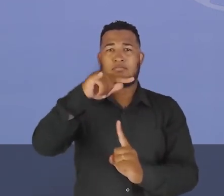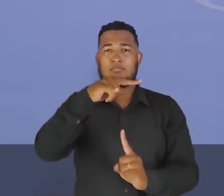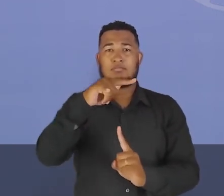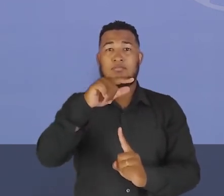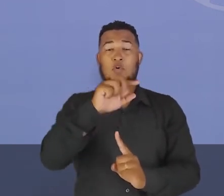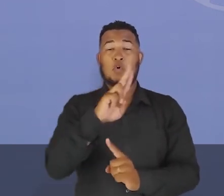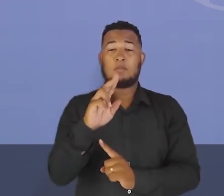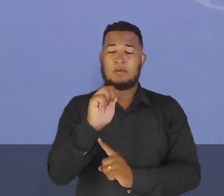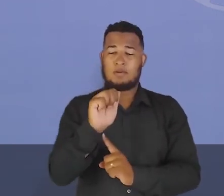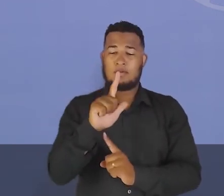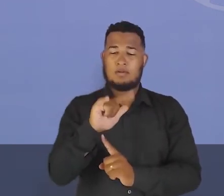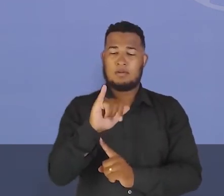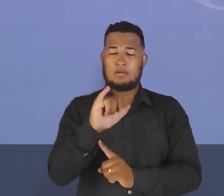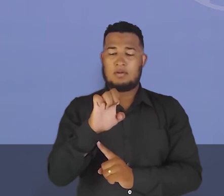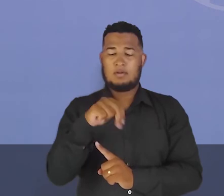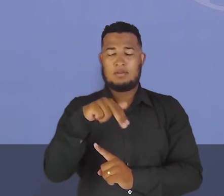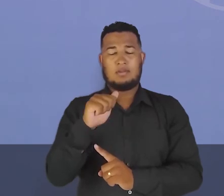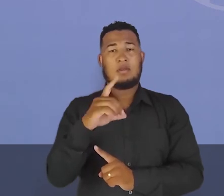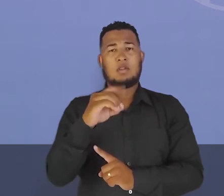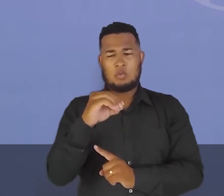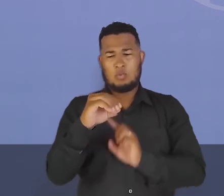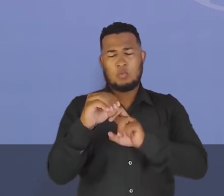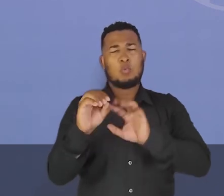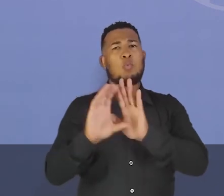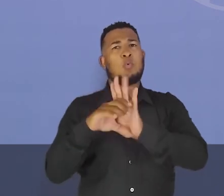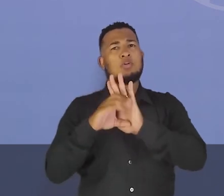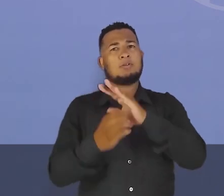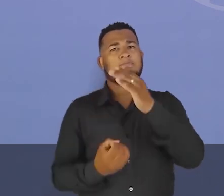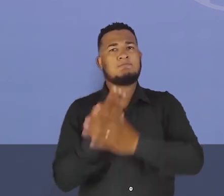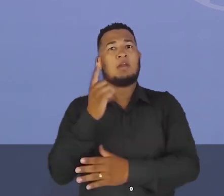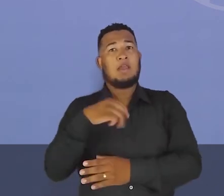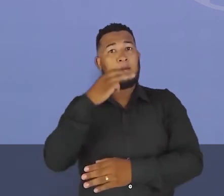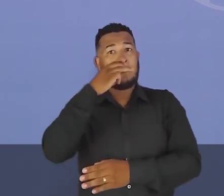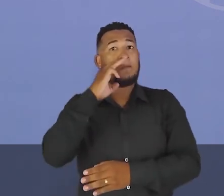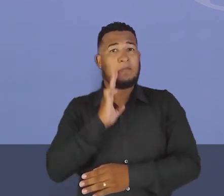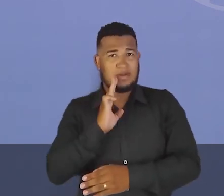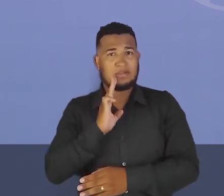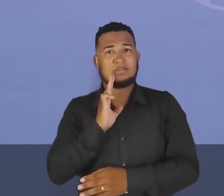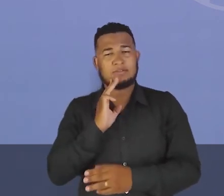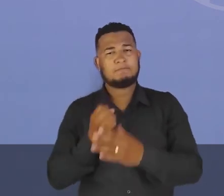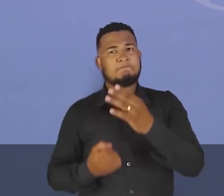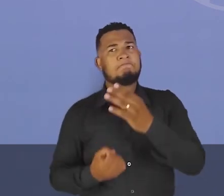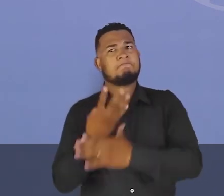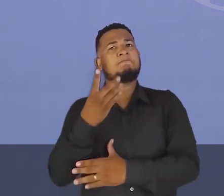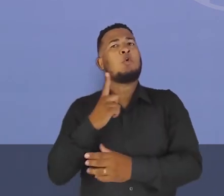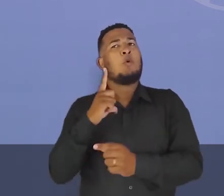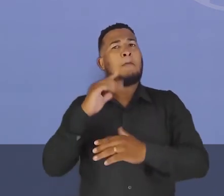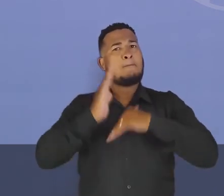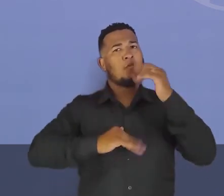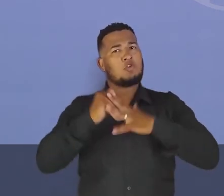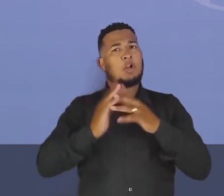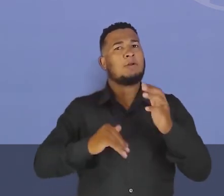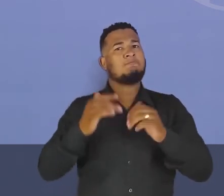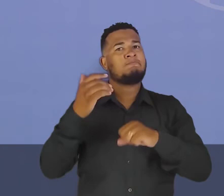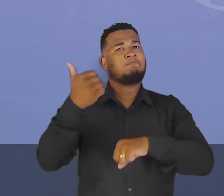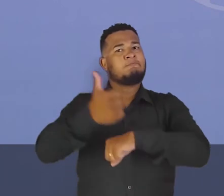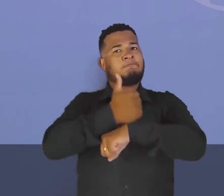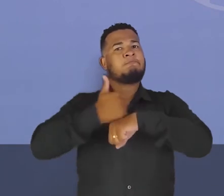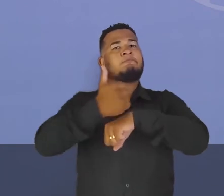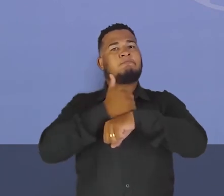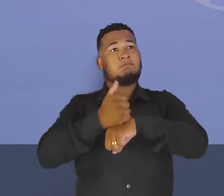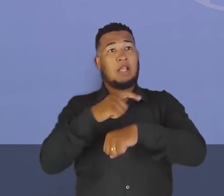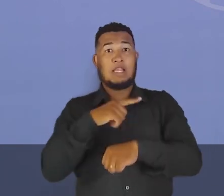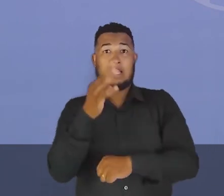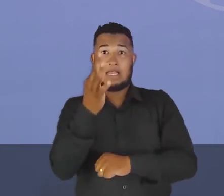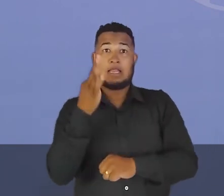criado pelo Karl Marx, que é um dos mais importantes nomes aí da economia, da sociologia, e ele mostrava justamente, na sua